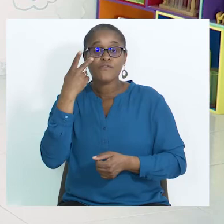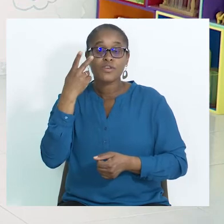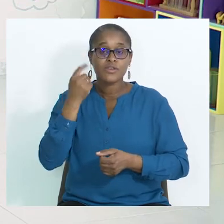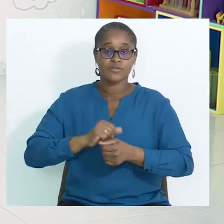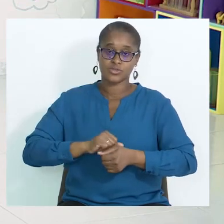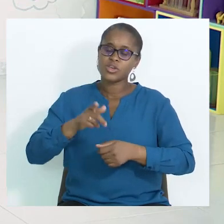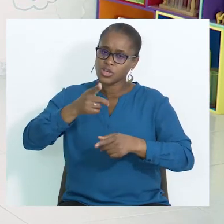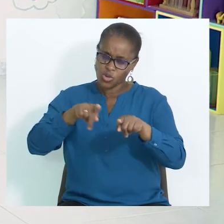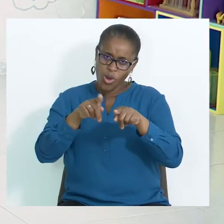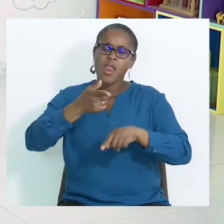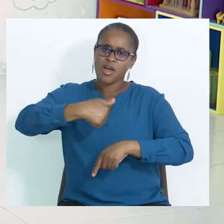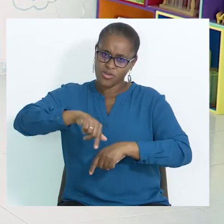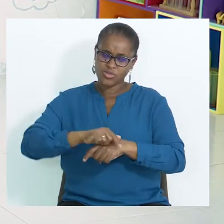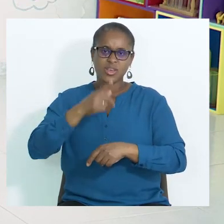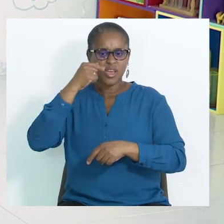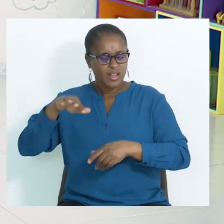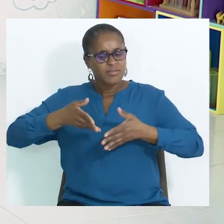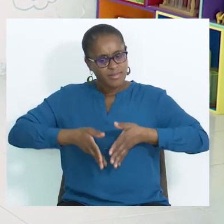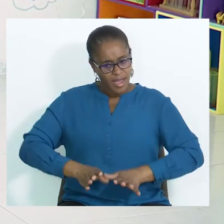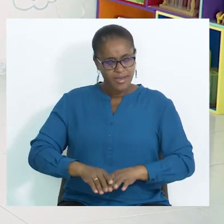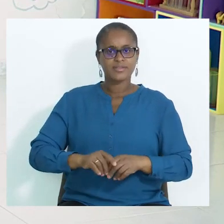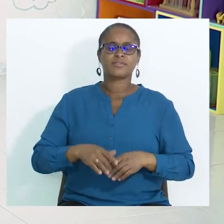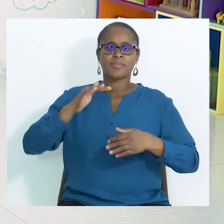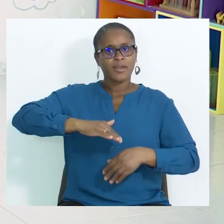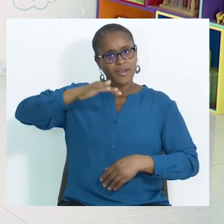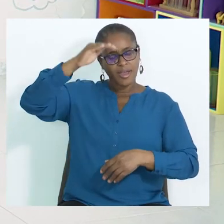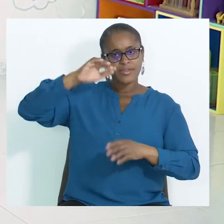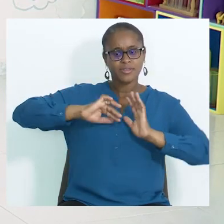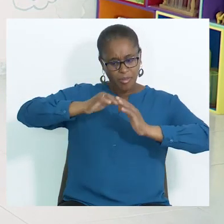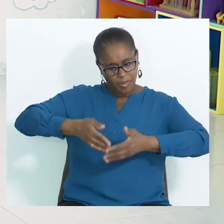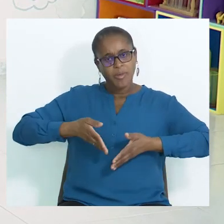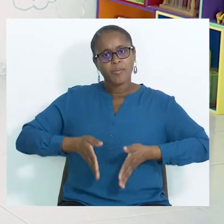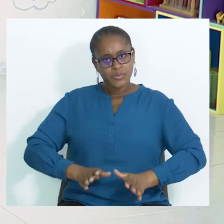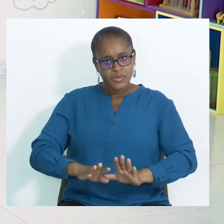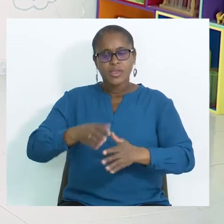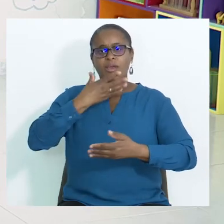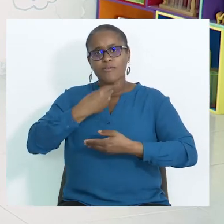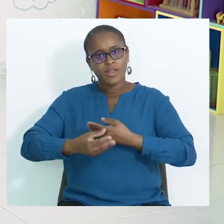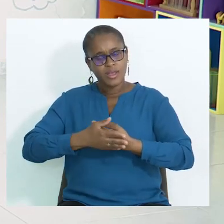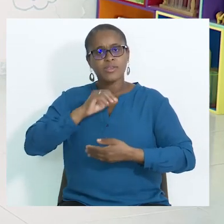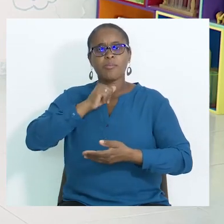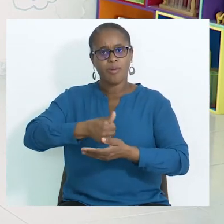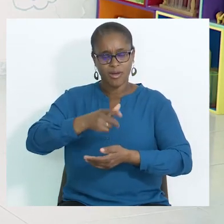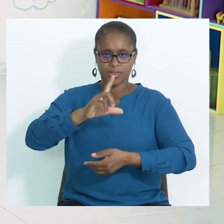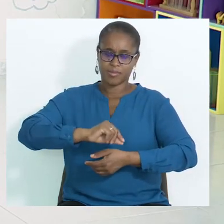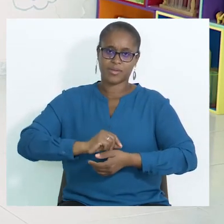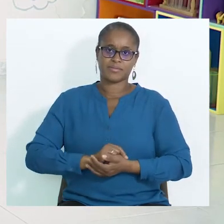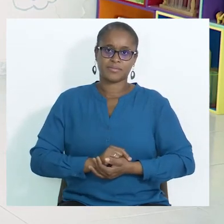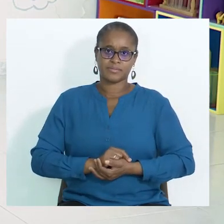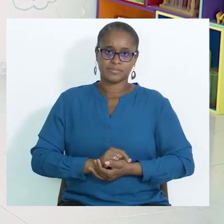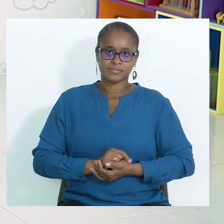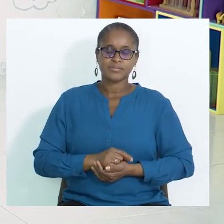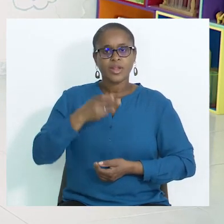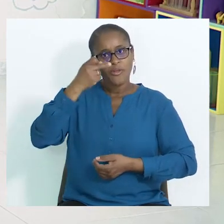vivos como nós eles nascem crescem reproduzem envelhecem e